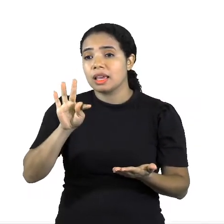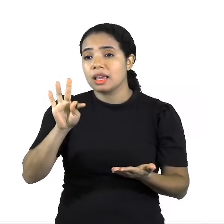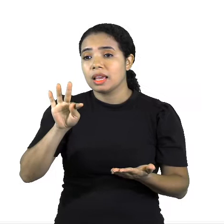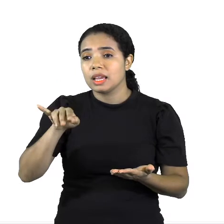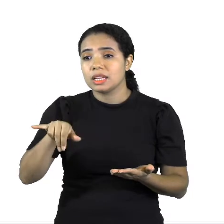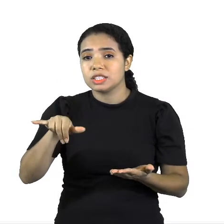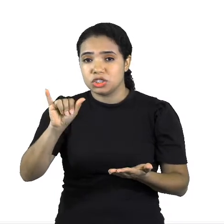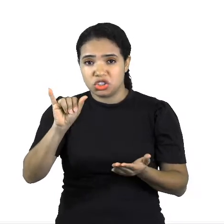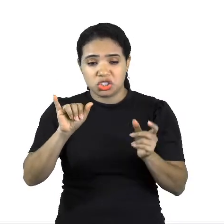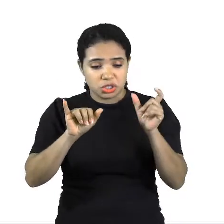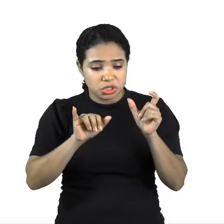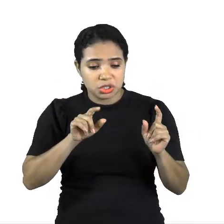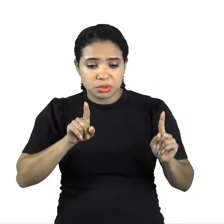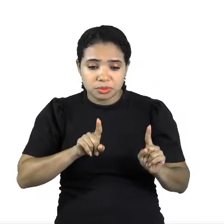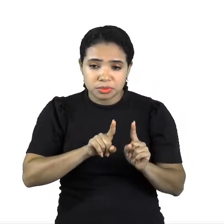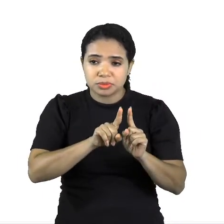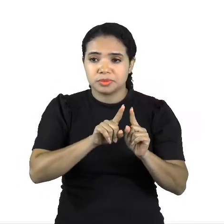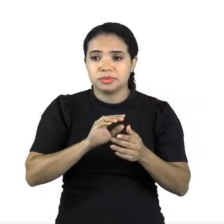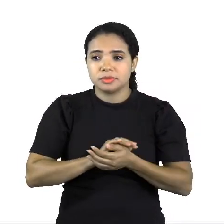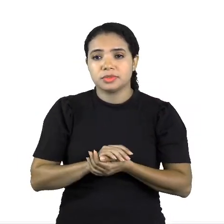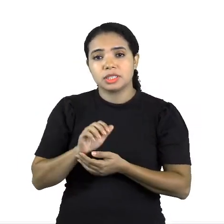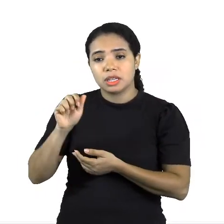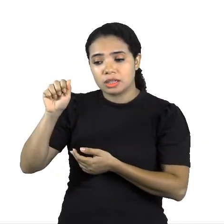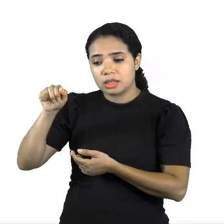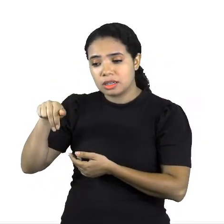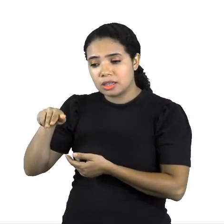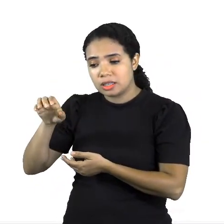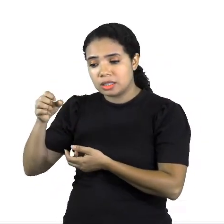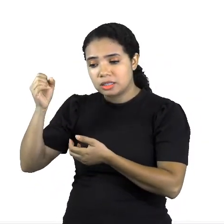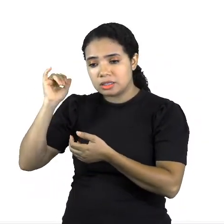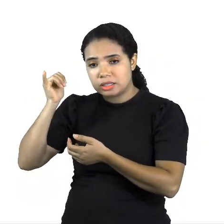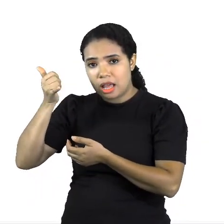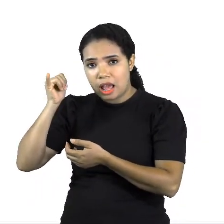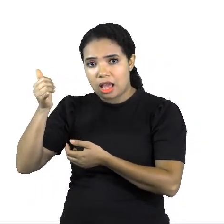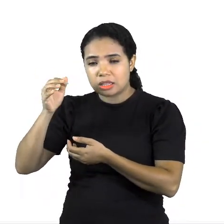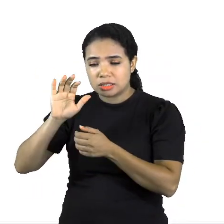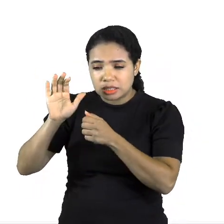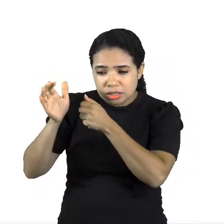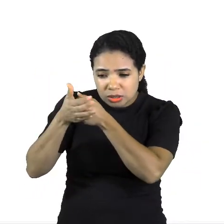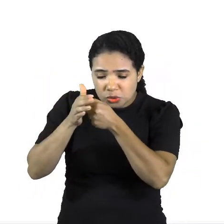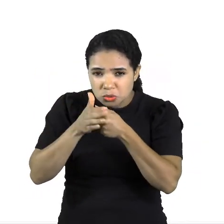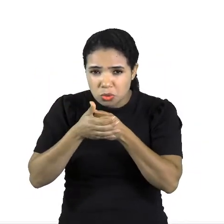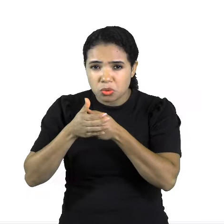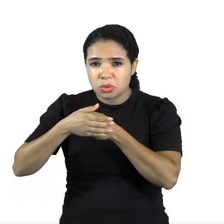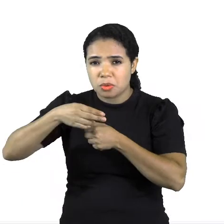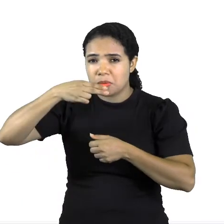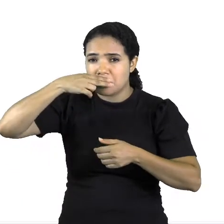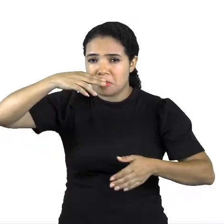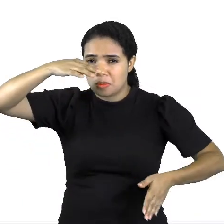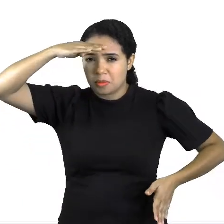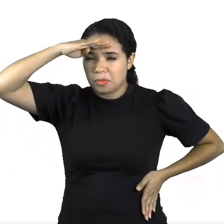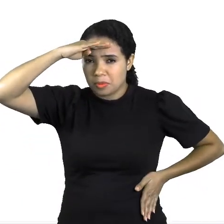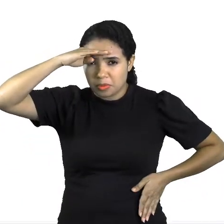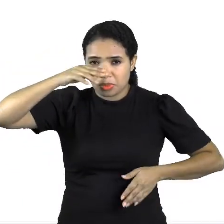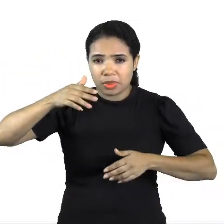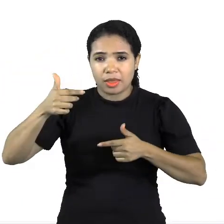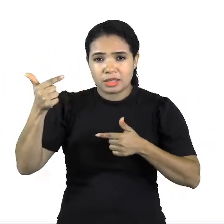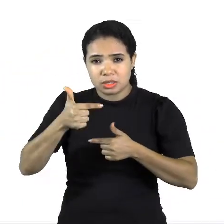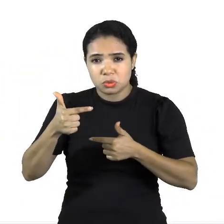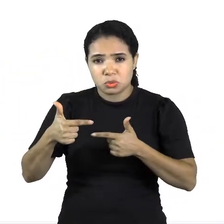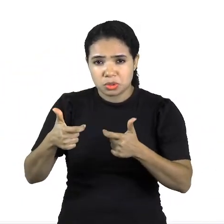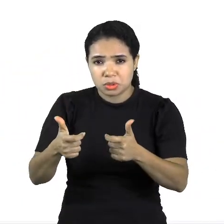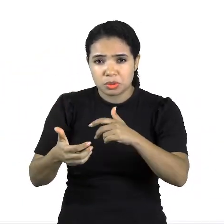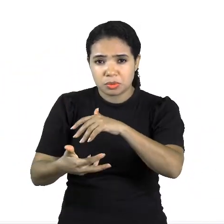o cotidiano de sua família, que tenta se esconder do regime nazista em meio à Segunda Guerra